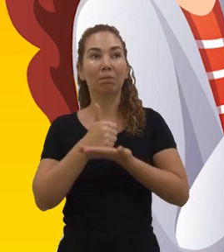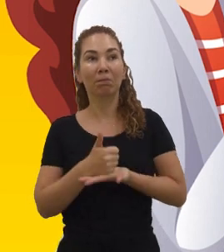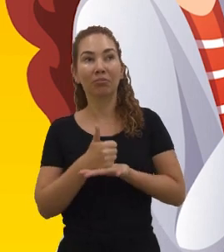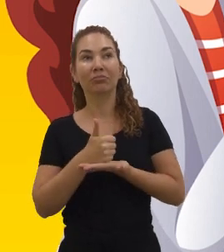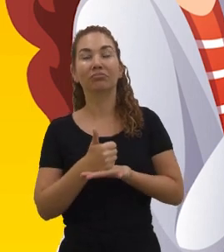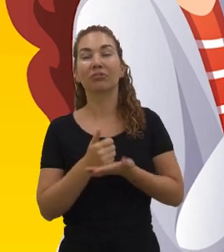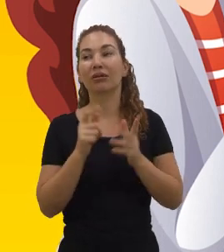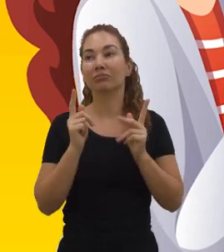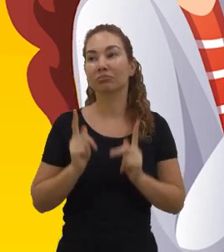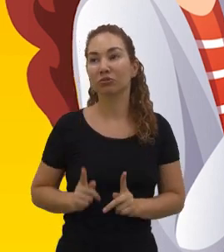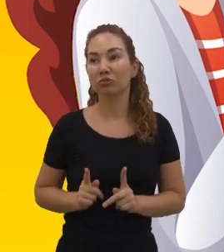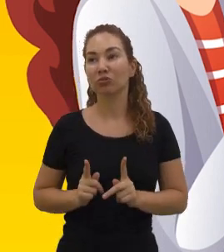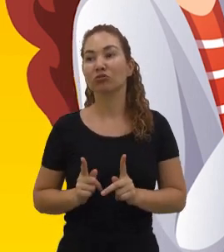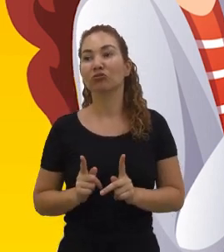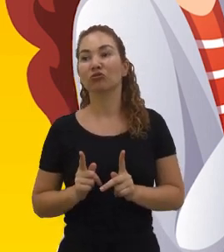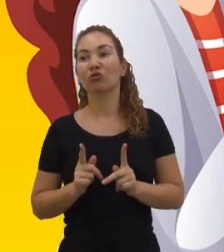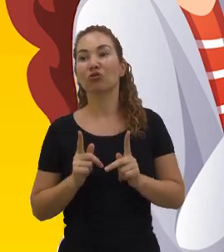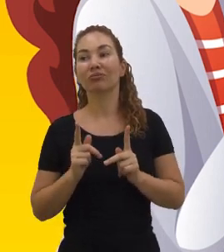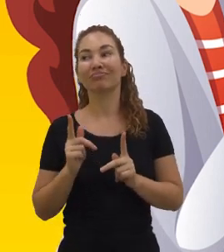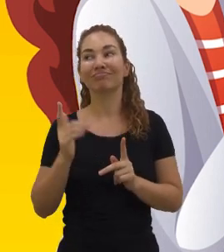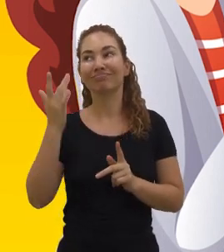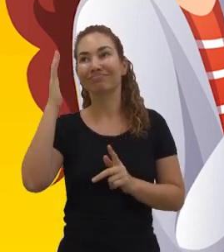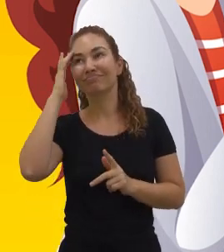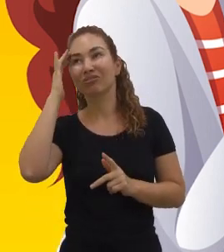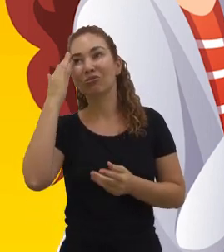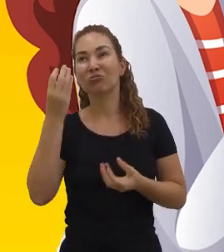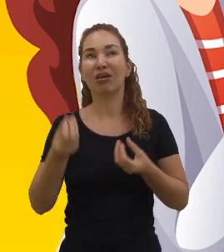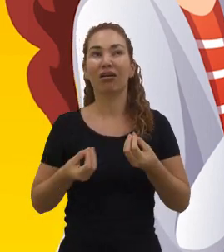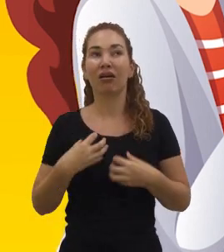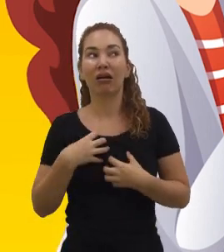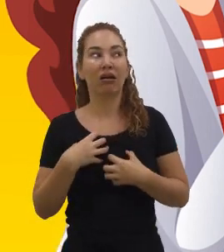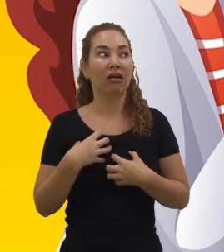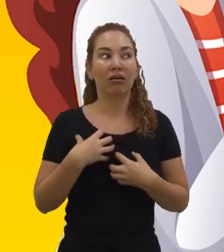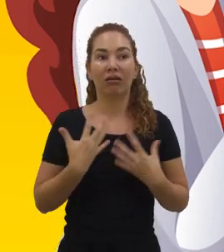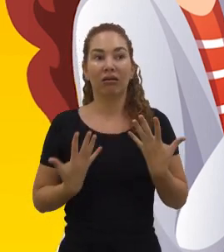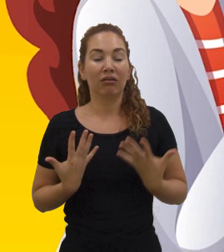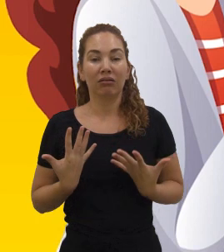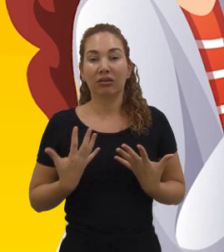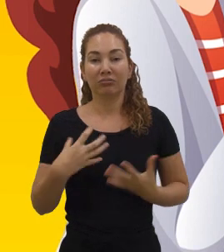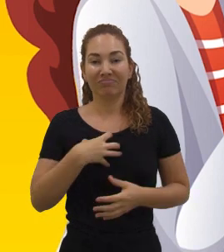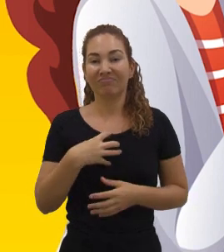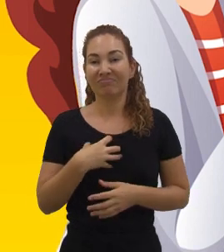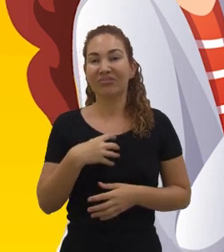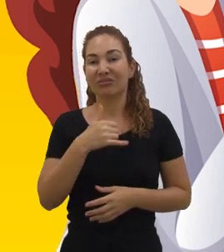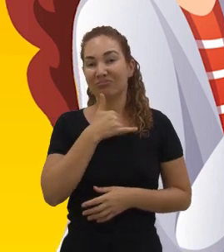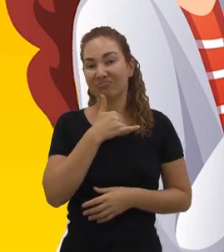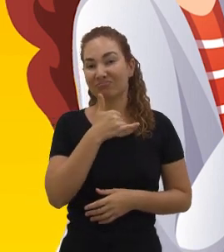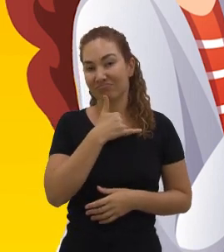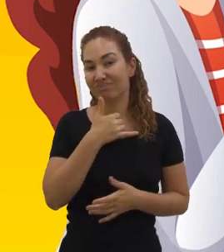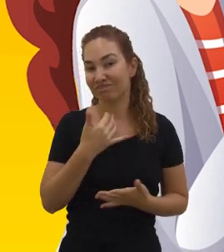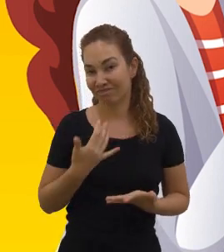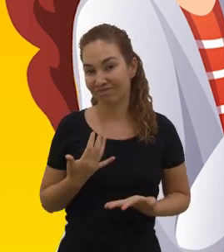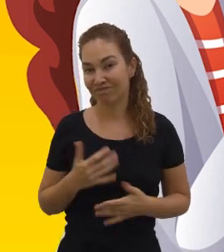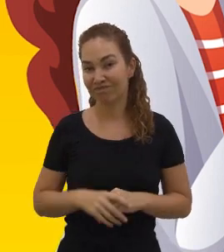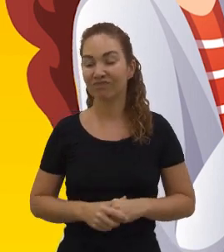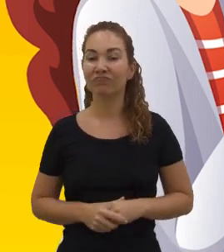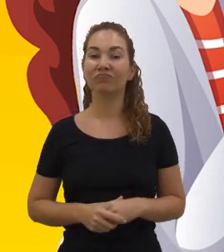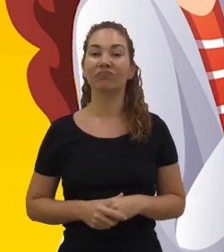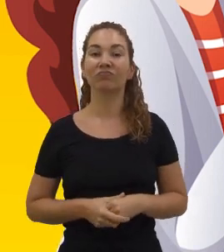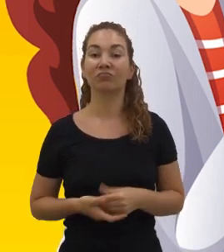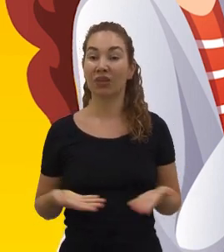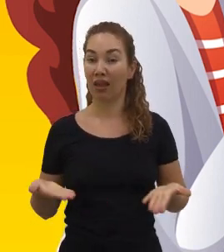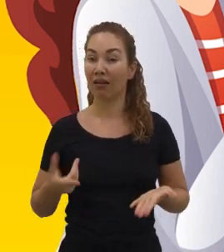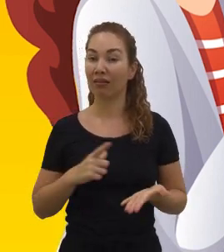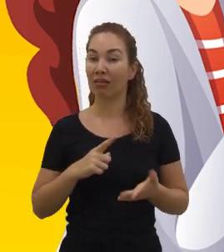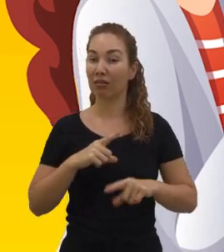que estão ali do lado, mas às vezes ninguém sabe bem o que fazer, então fica uma situação muito triste, né? E aqui a